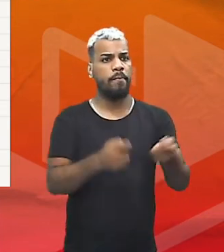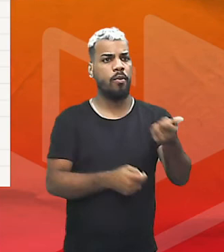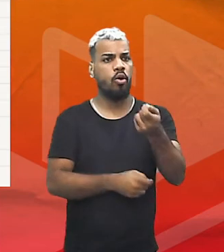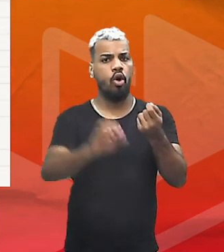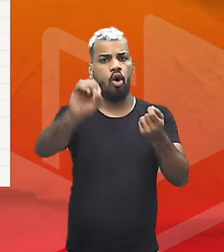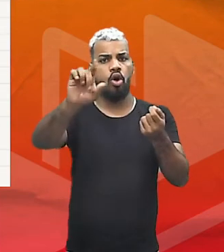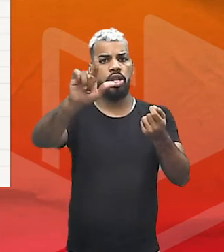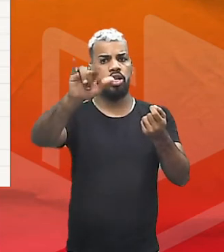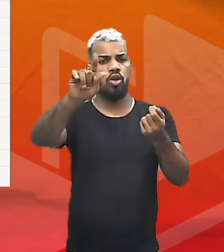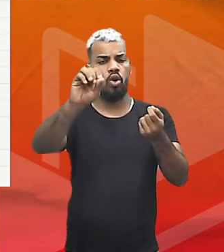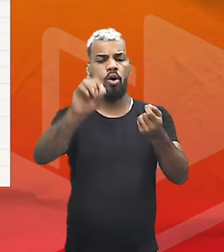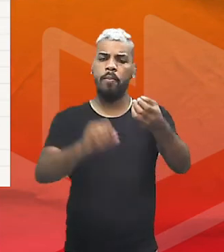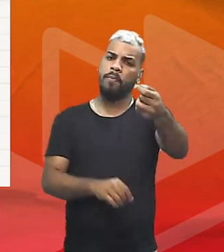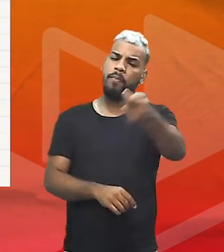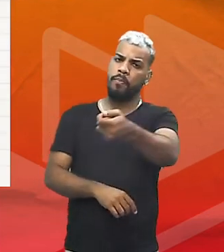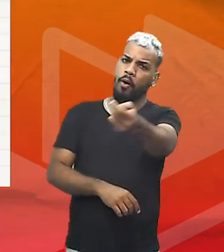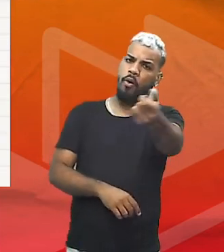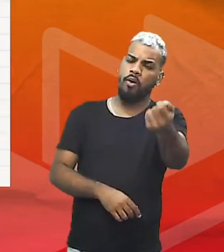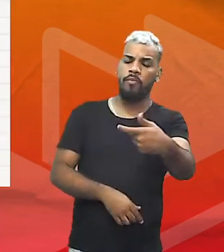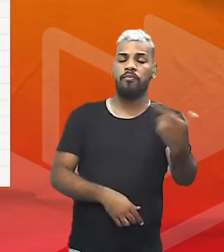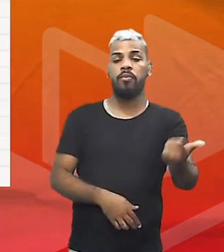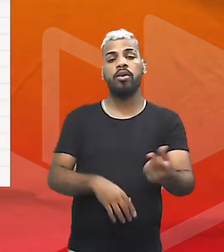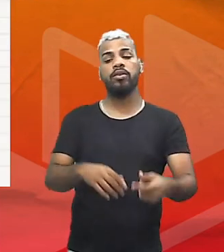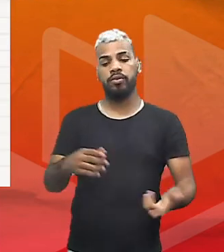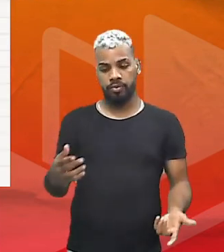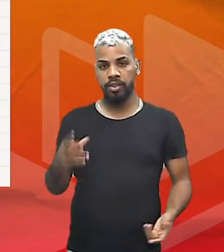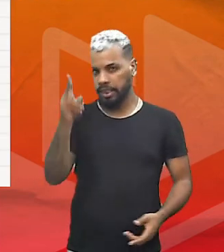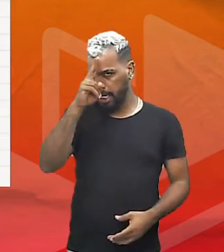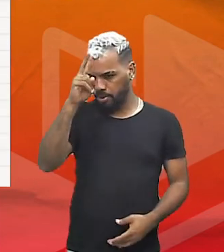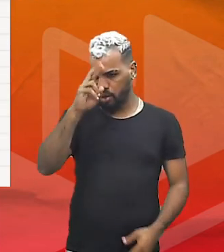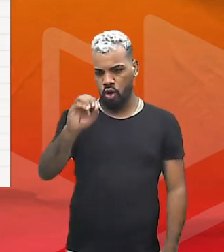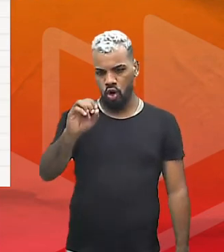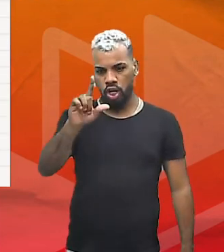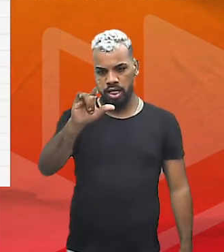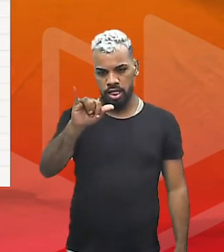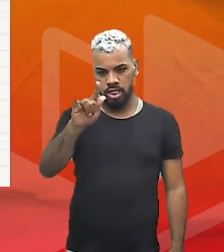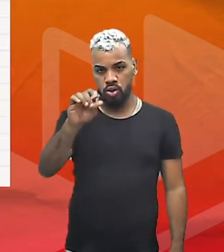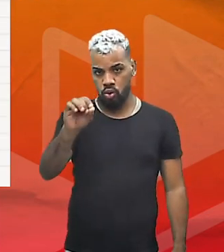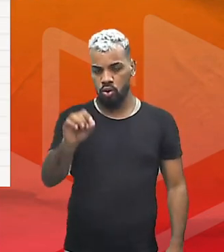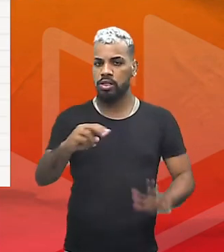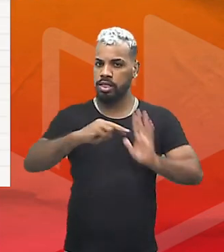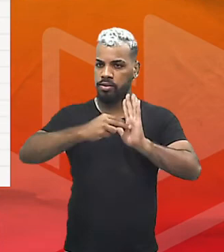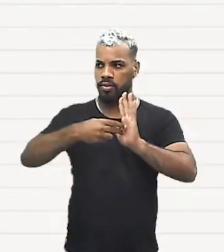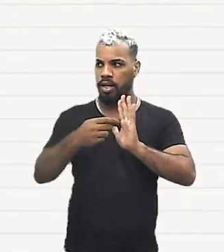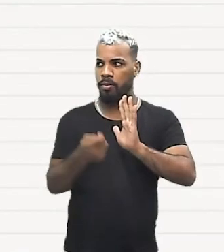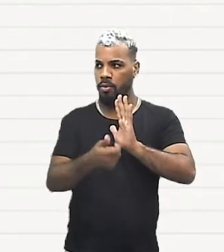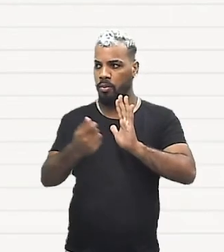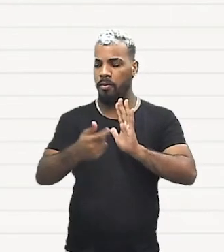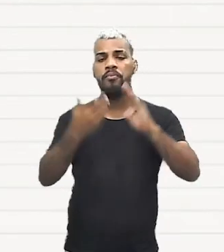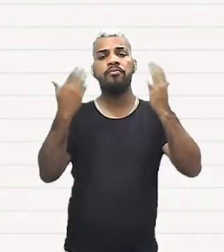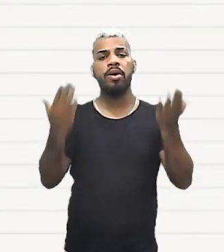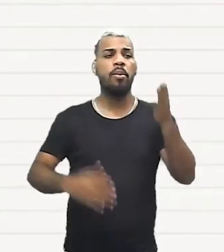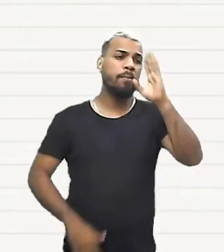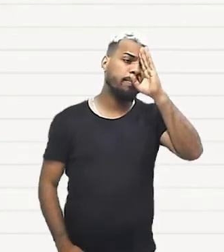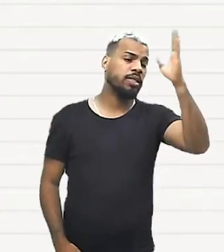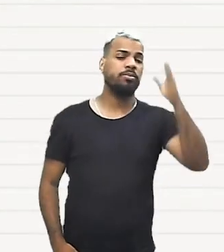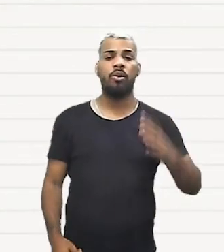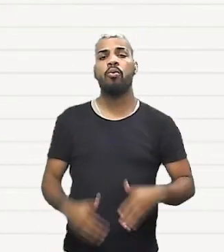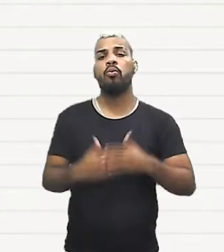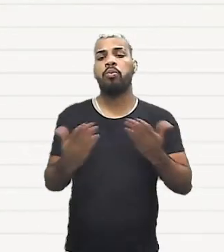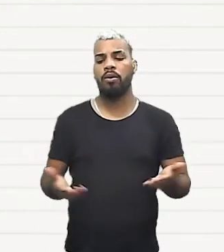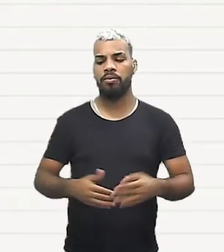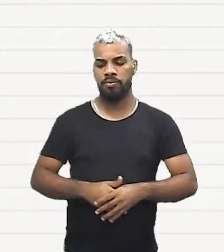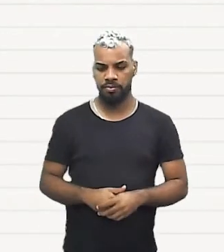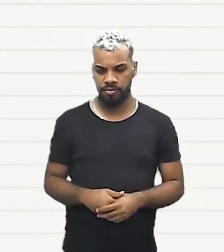que esse prefixo só ligo aqui significa poucos Mas quem são os principais olhe